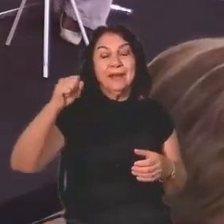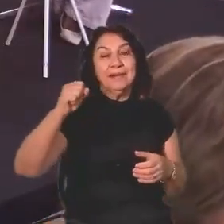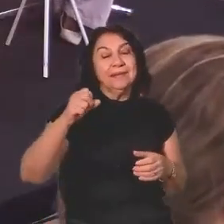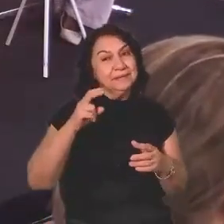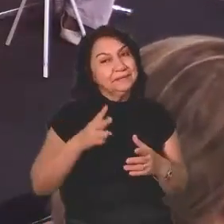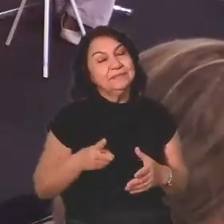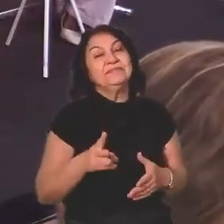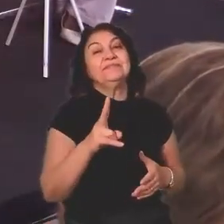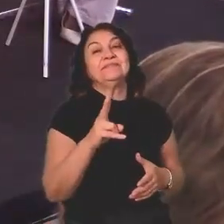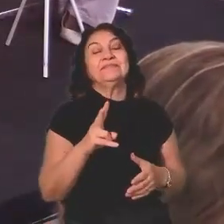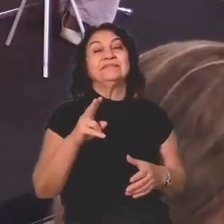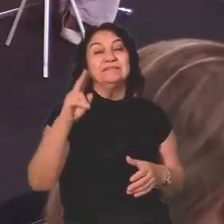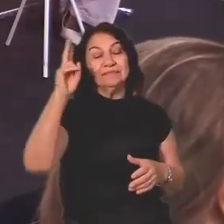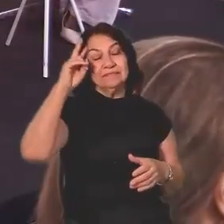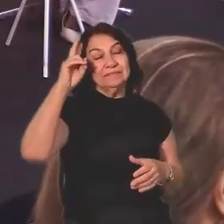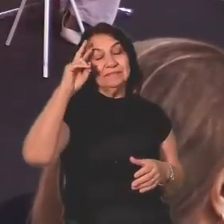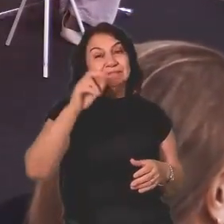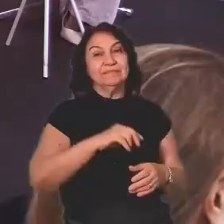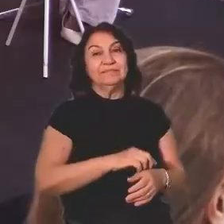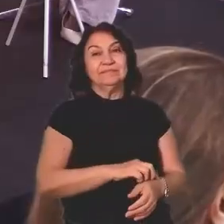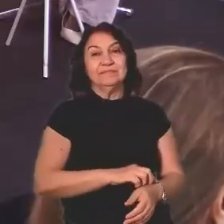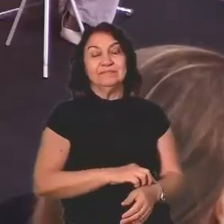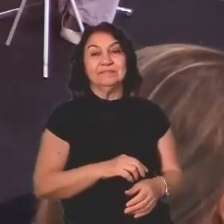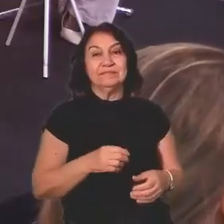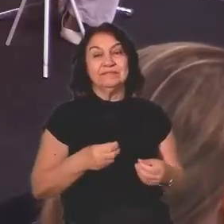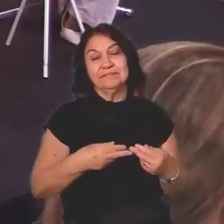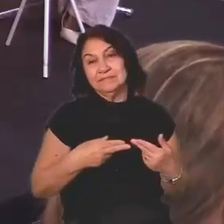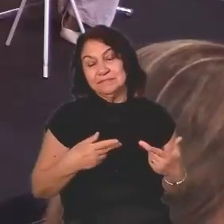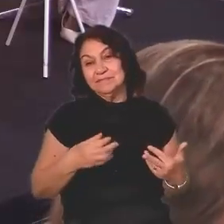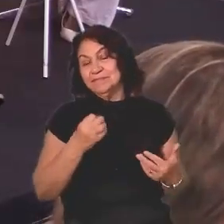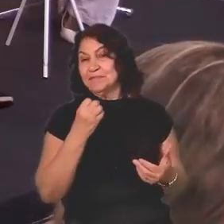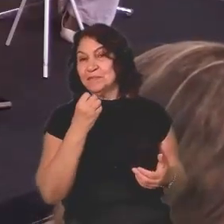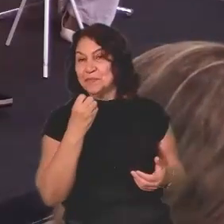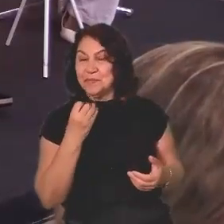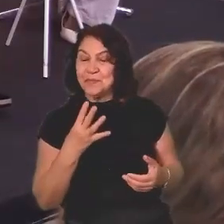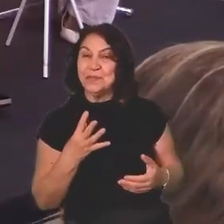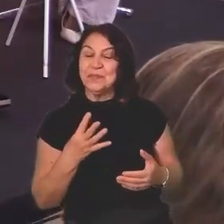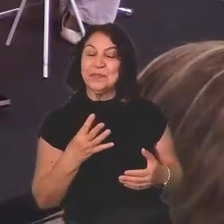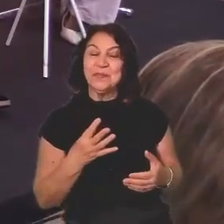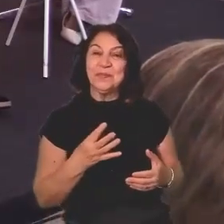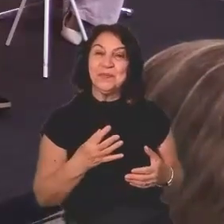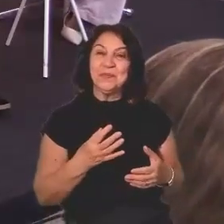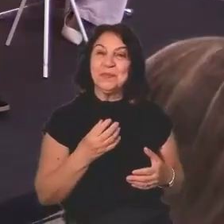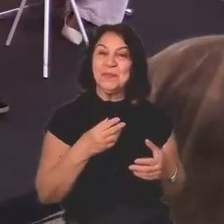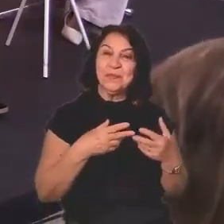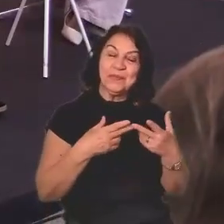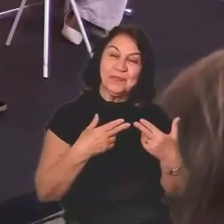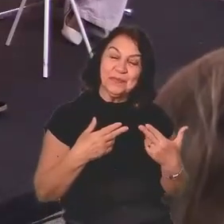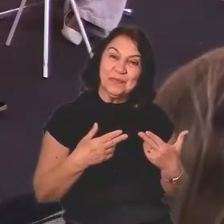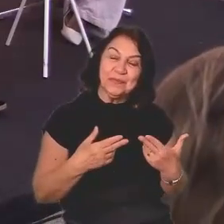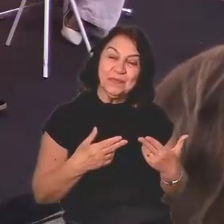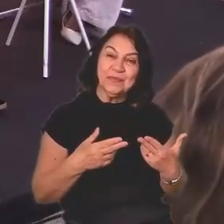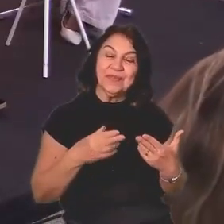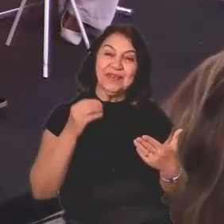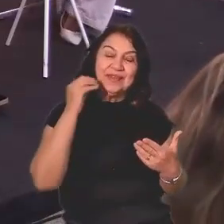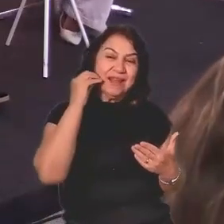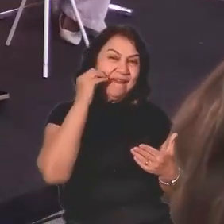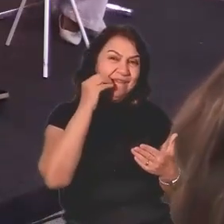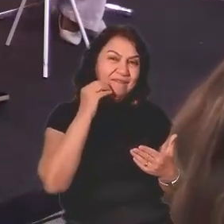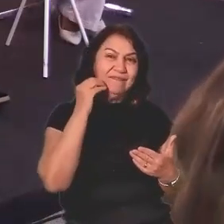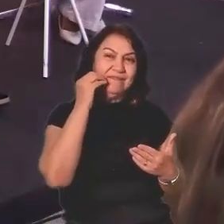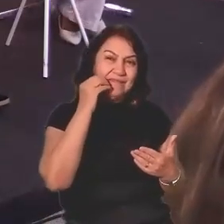continuar as histórias. Tem muita coisa boa, com muita coisa de experiência que